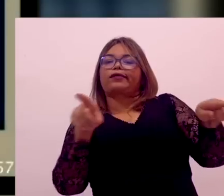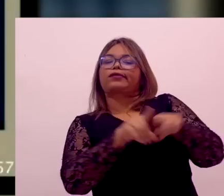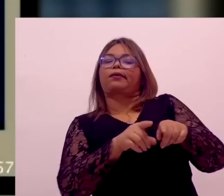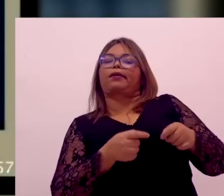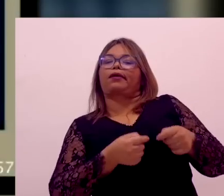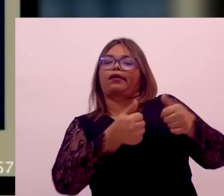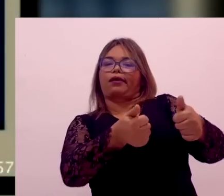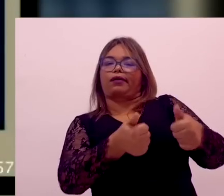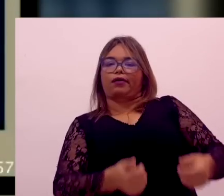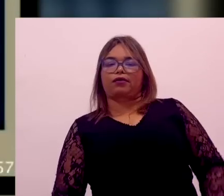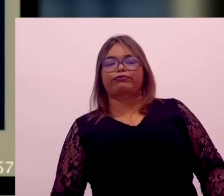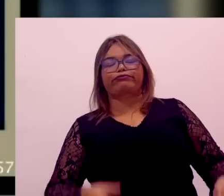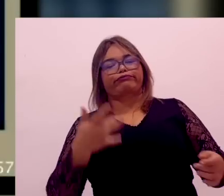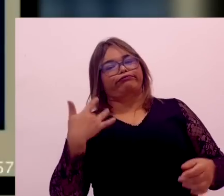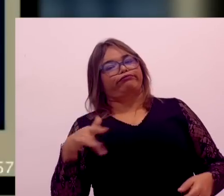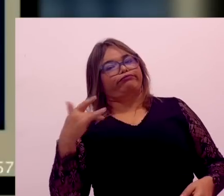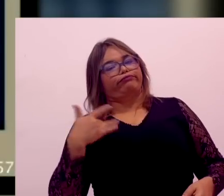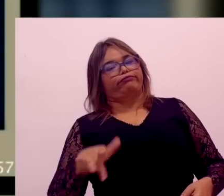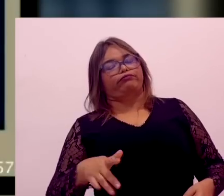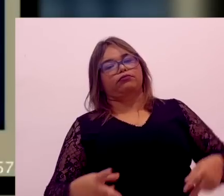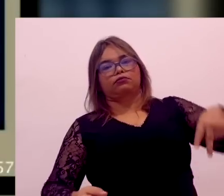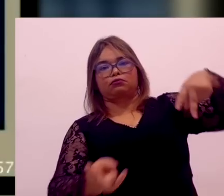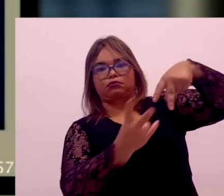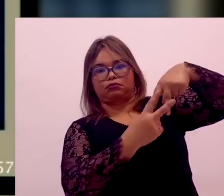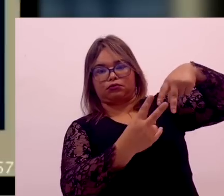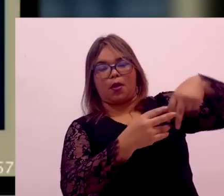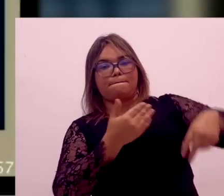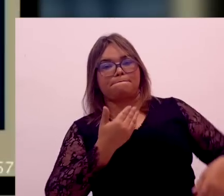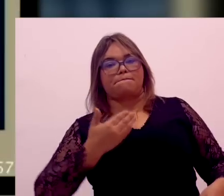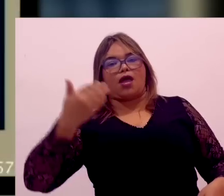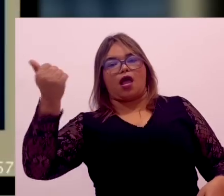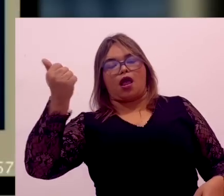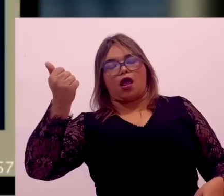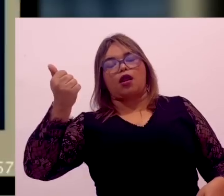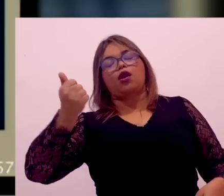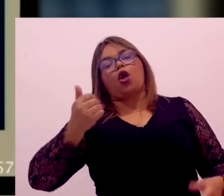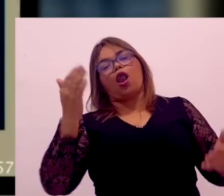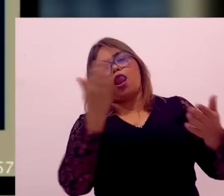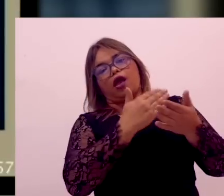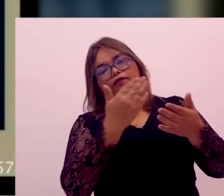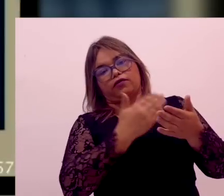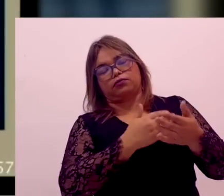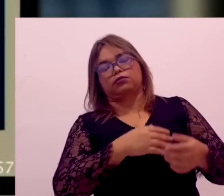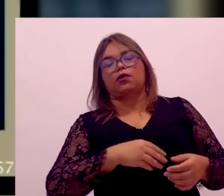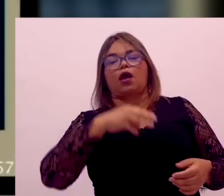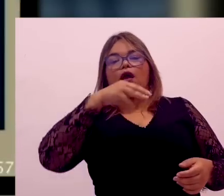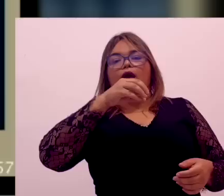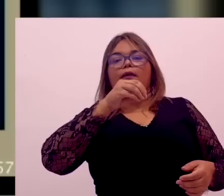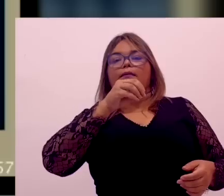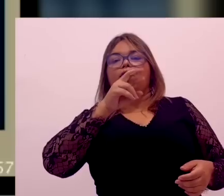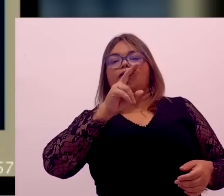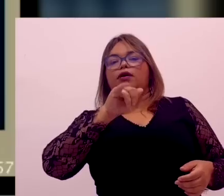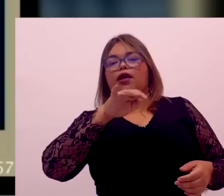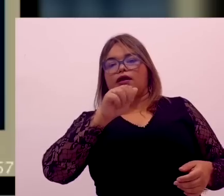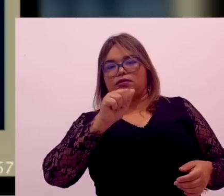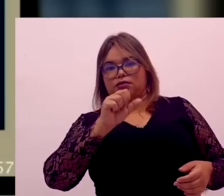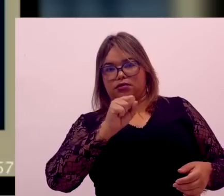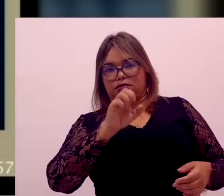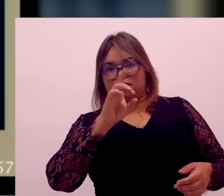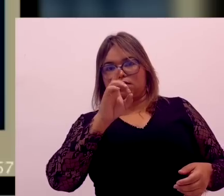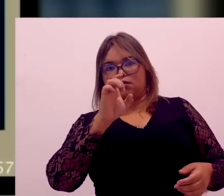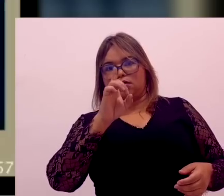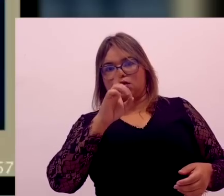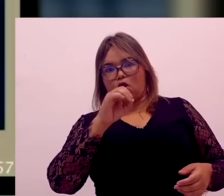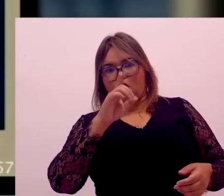mundo. Morais e Dogma, página 819. Os graus azuis. Esses são os 3 primeiros graus da